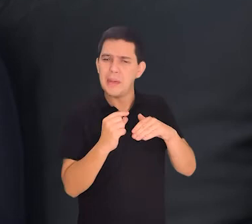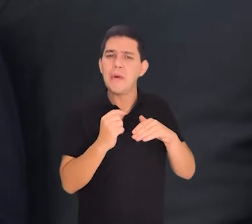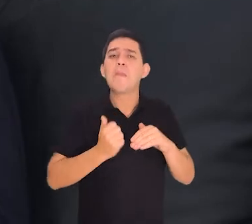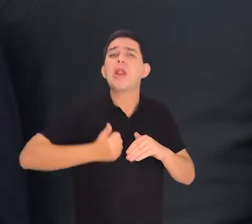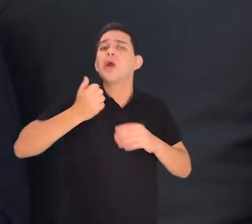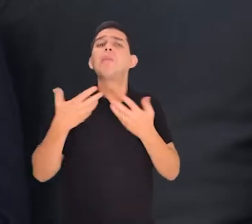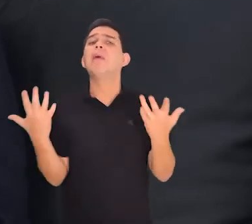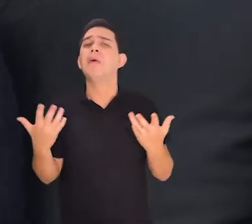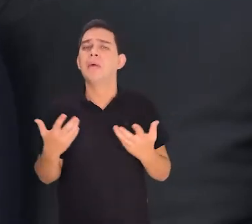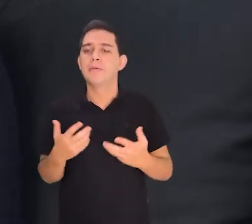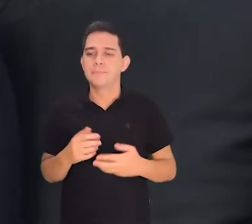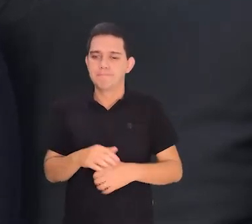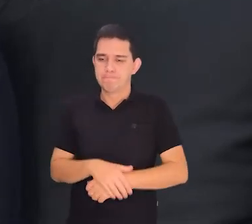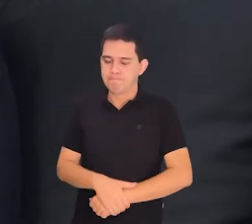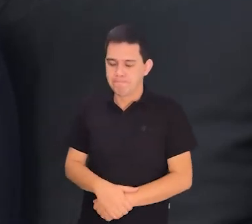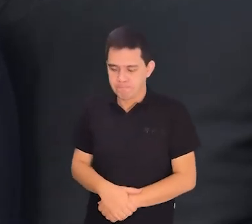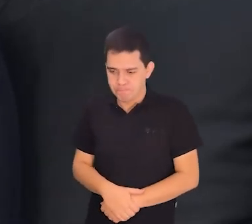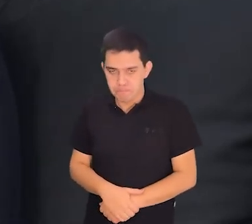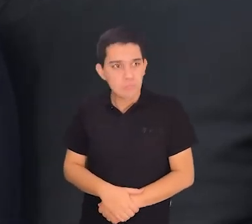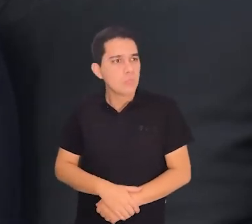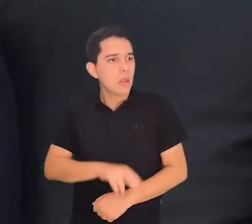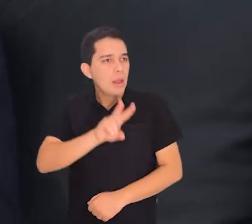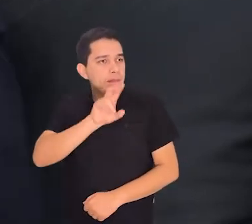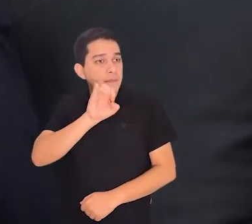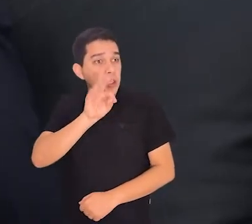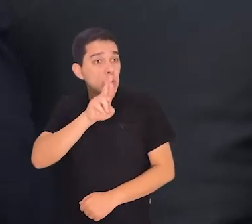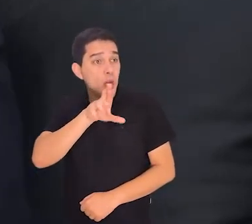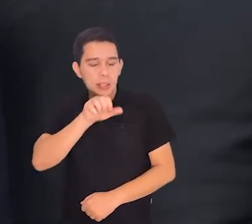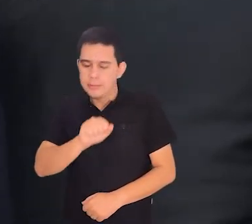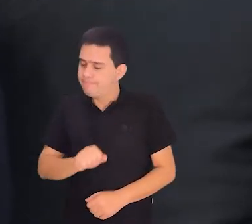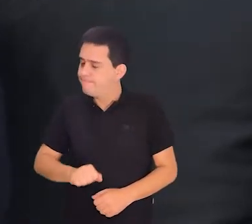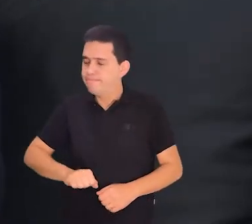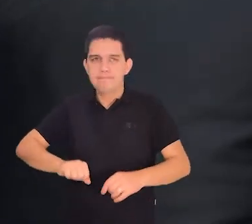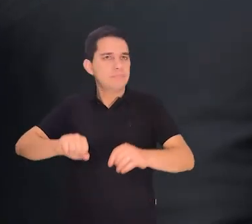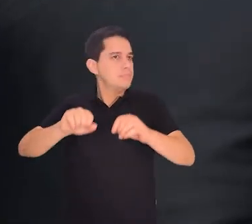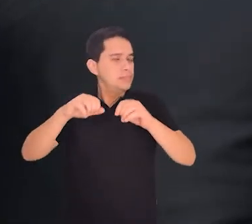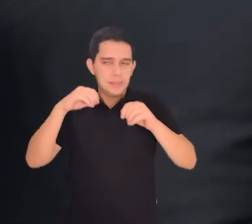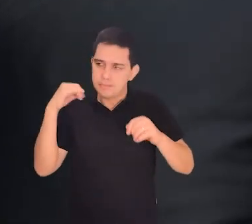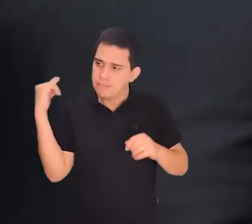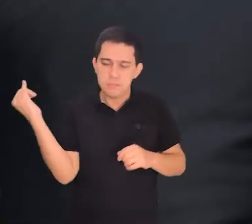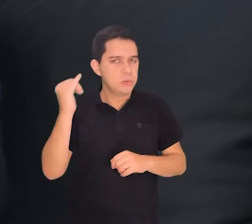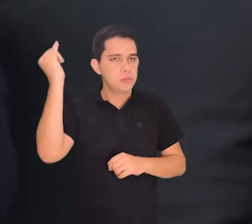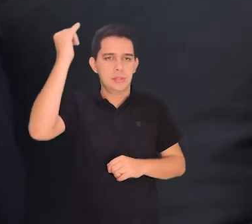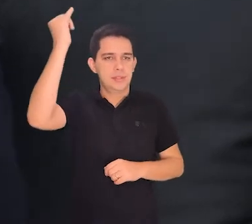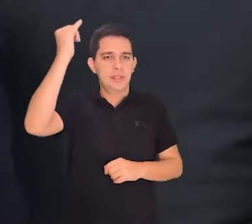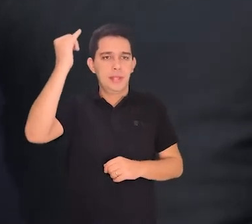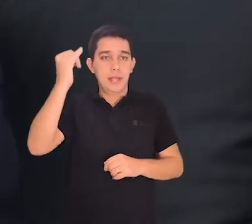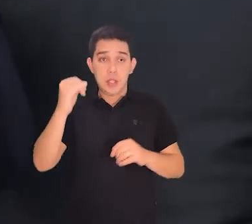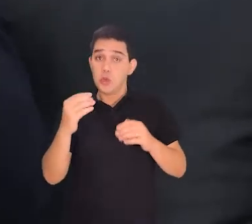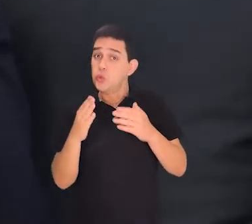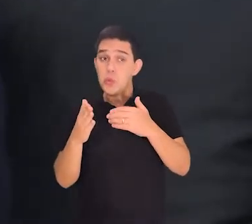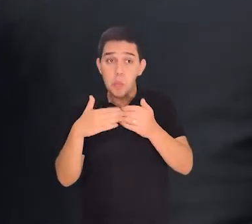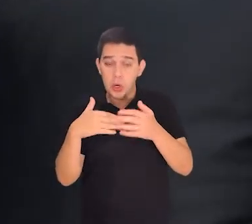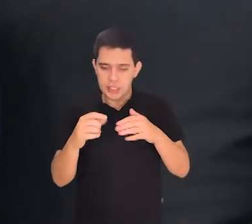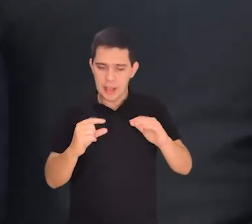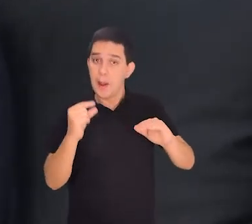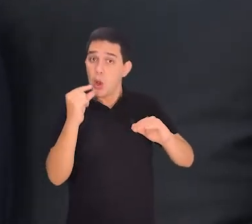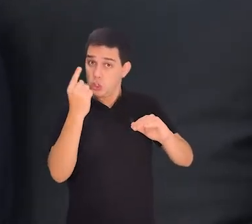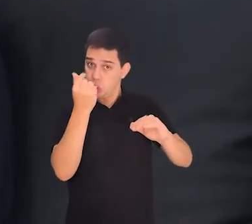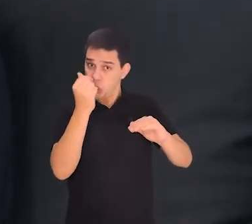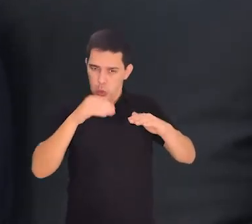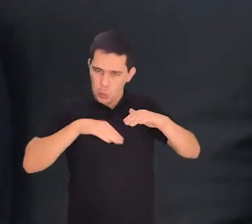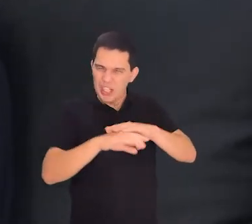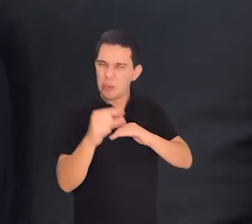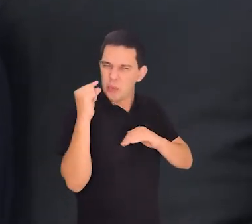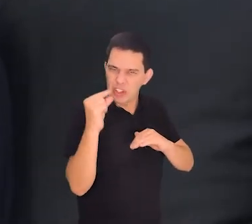Vitória, é fundamental. Muito mais importante do que a quantidade que você investe é desenvolver o hábito de